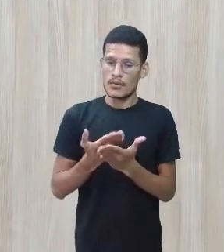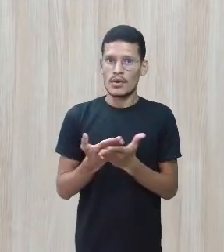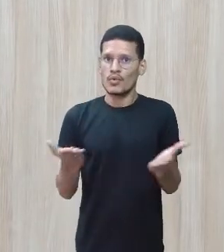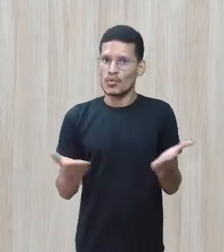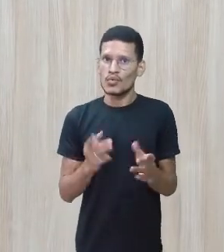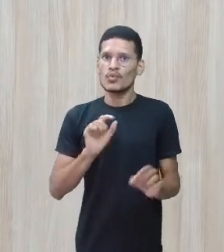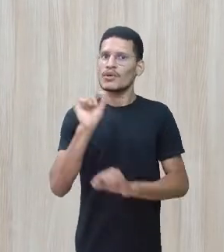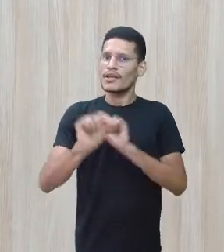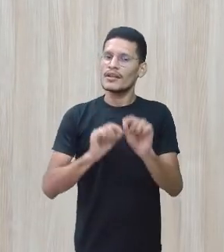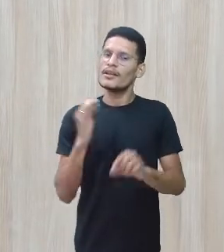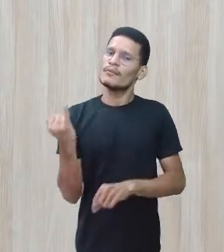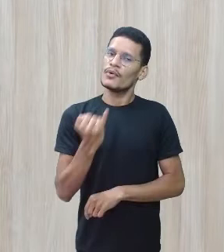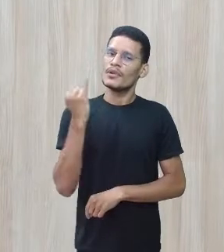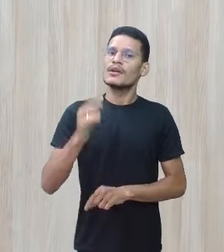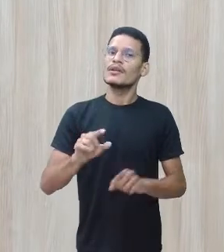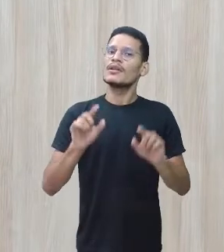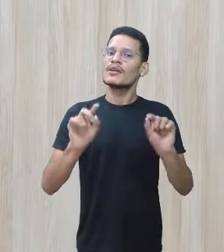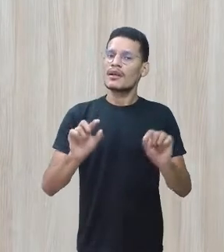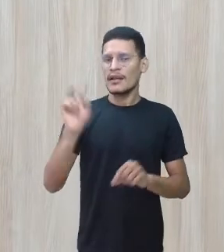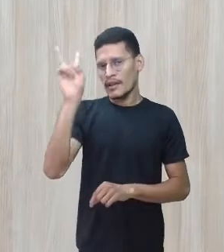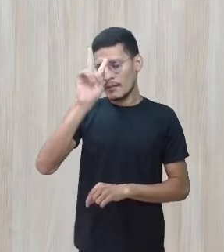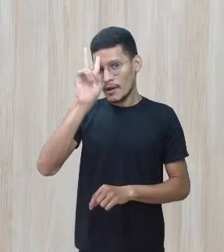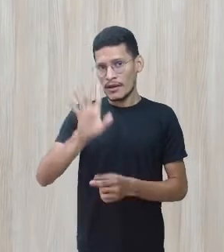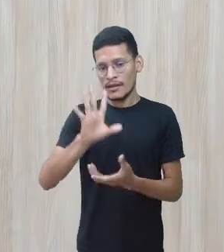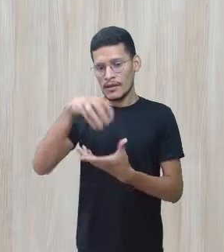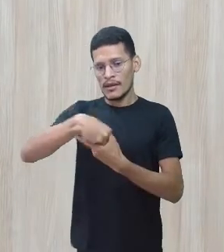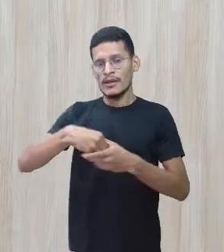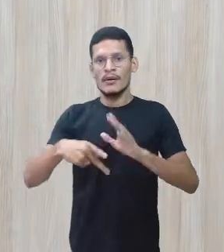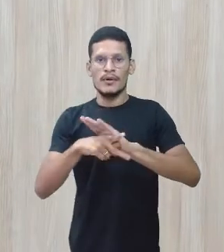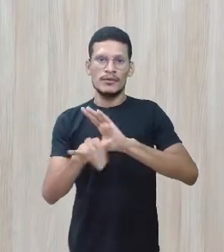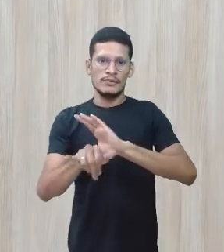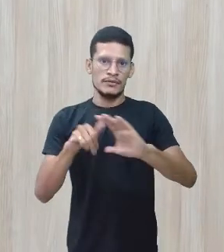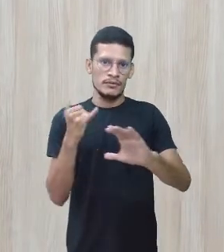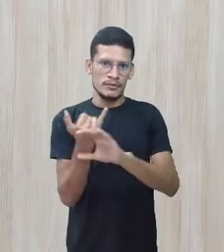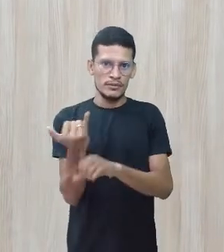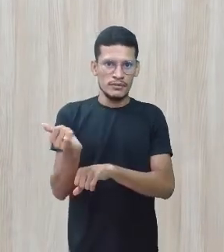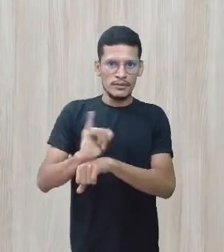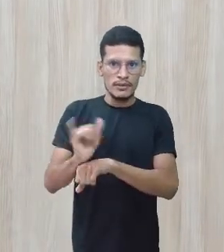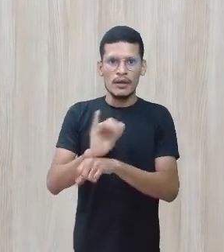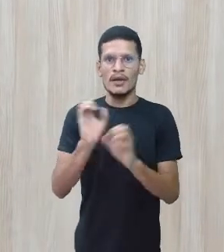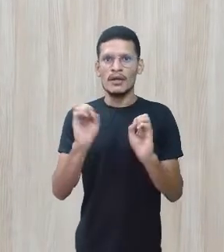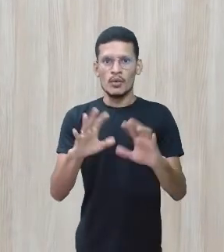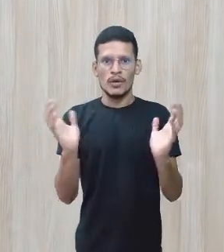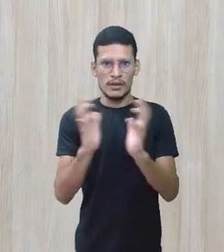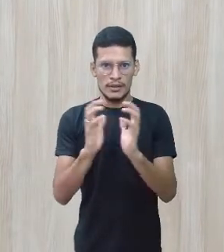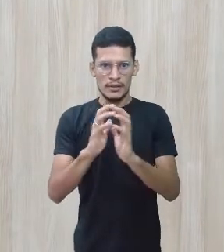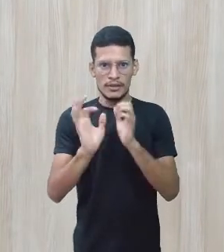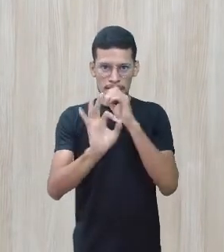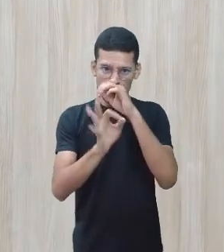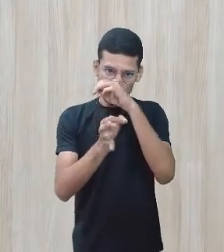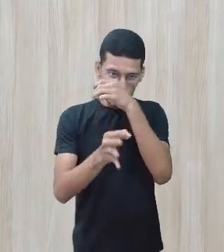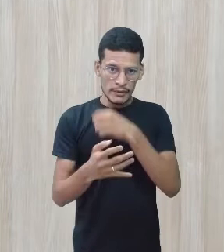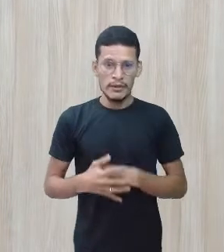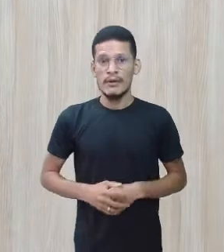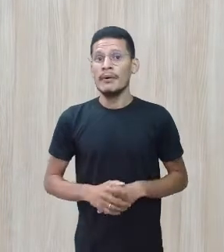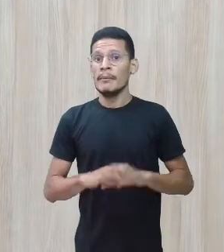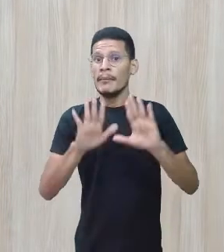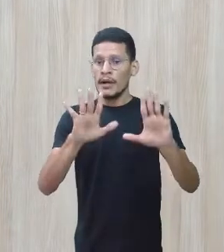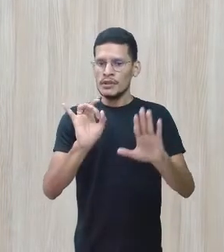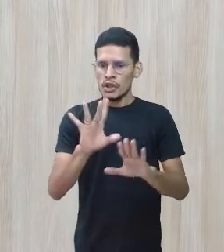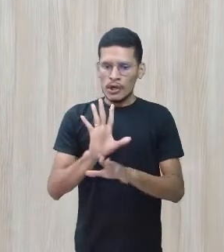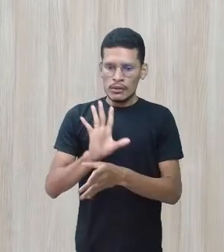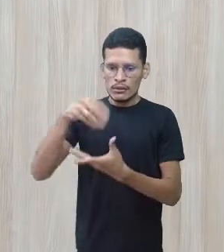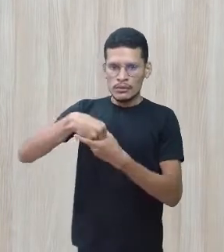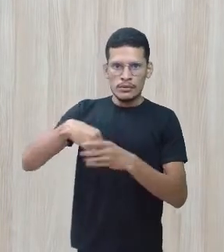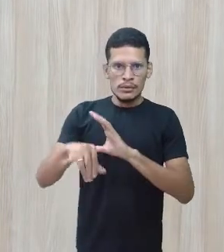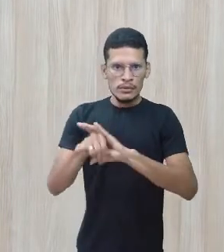é importante lembrá-los que elas estão disponíveis no nosso canal do YouTube, Educa Recife. E não só no